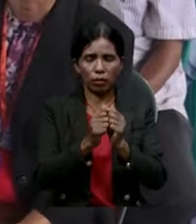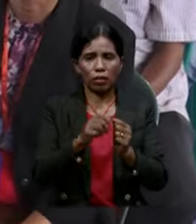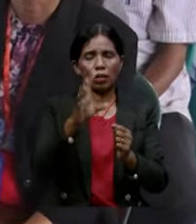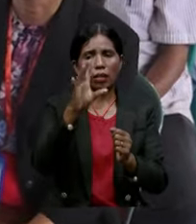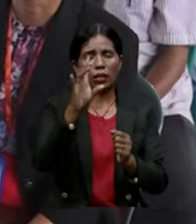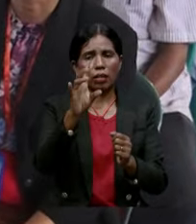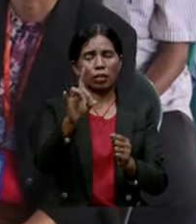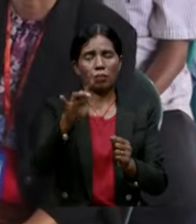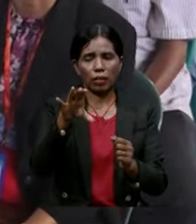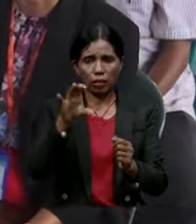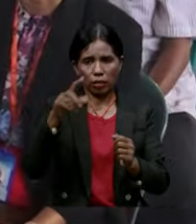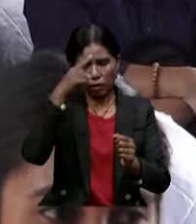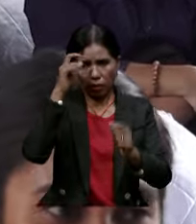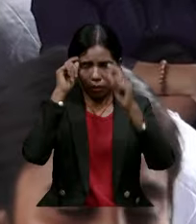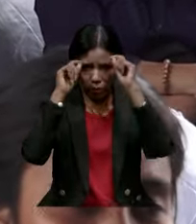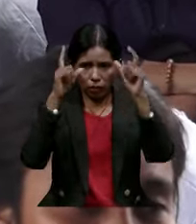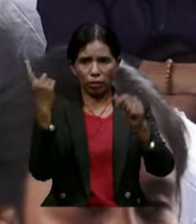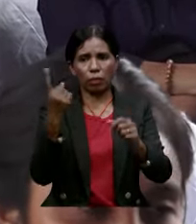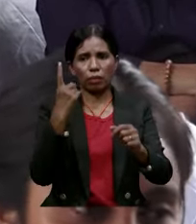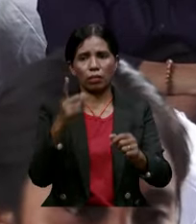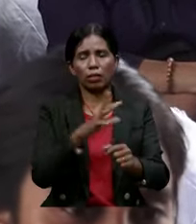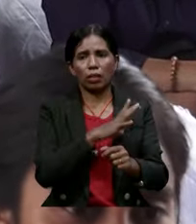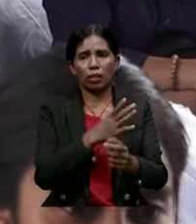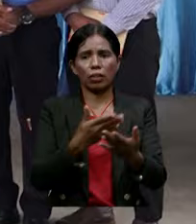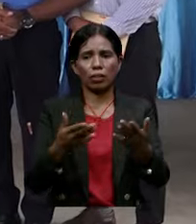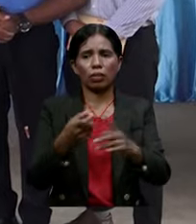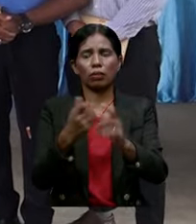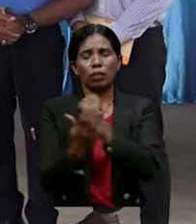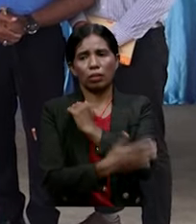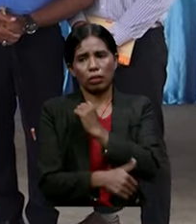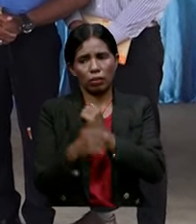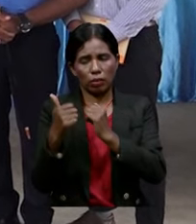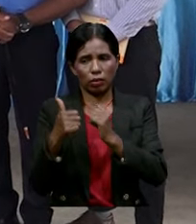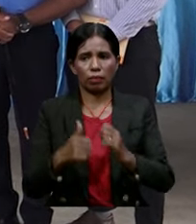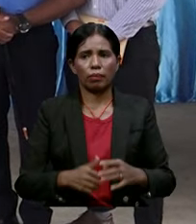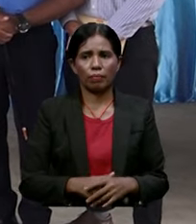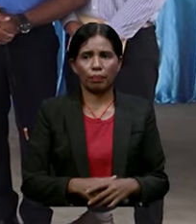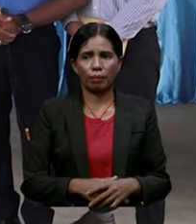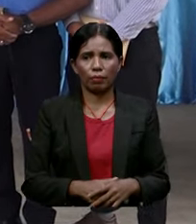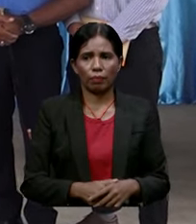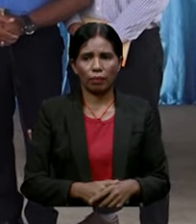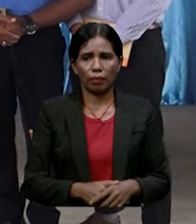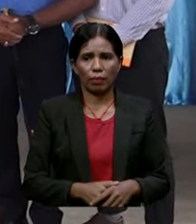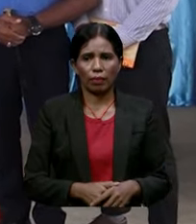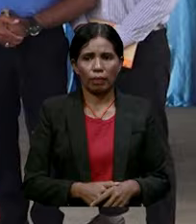resin tamba Timor Leste nafat independe basasan husirai liur. Tito Silva, Mateus Romario, ZMN.